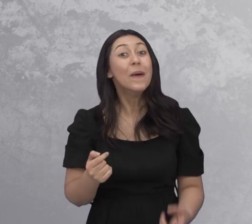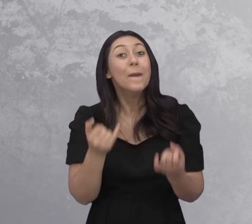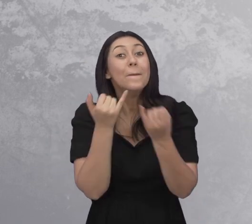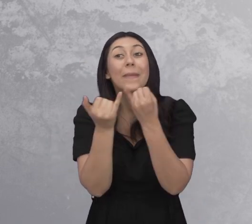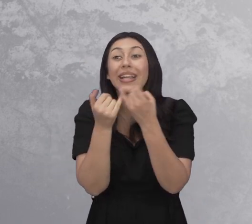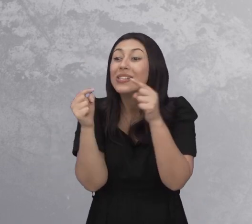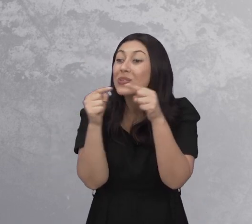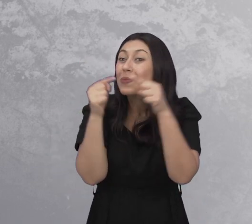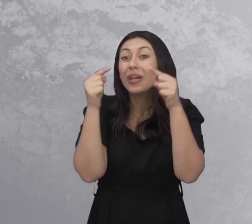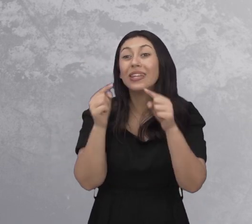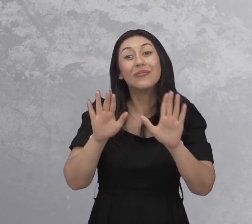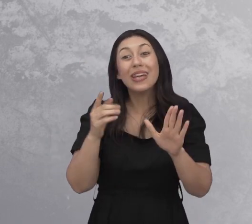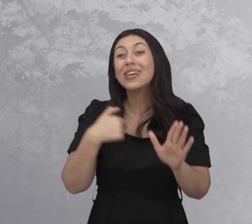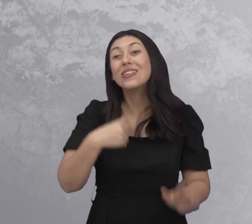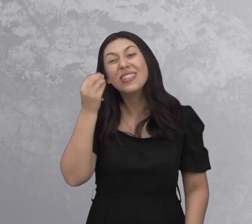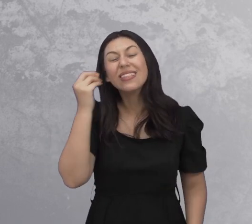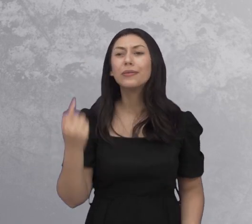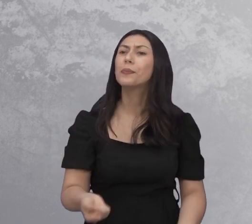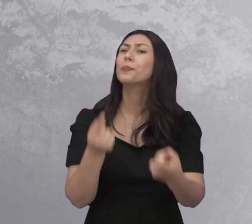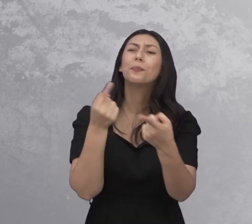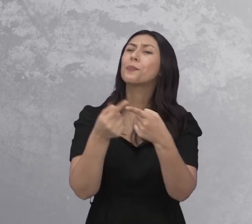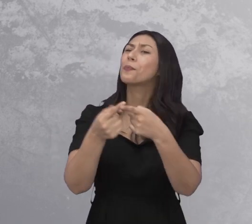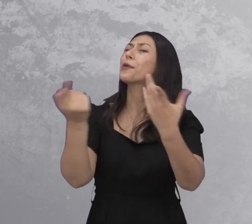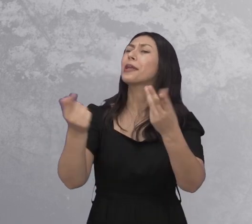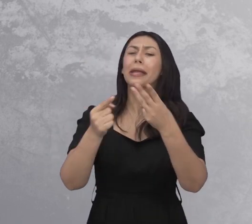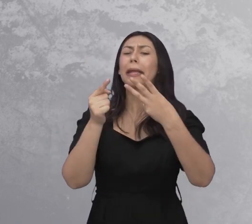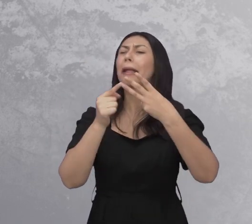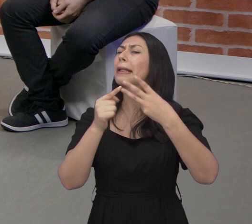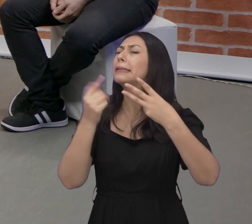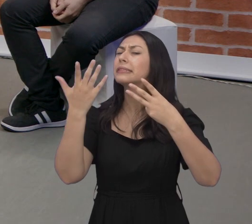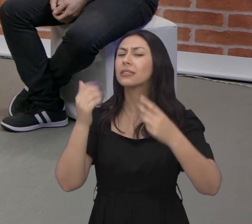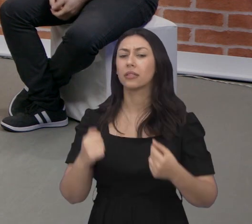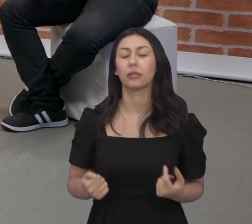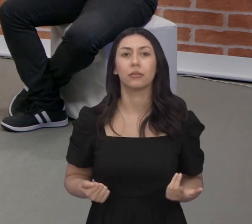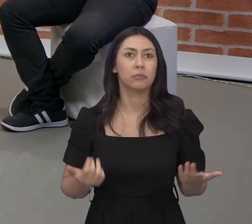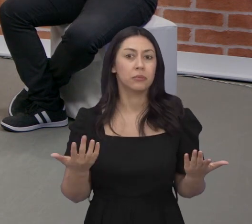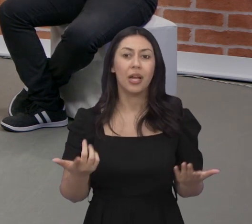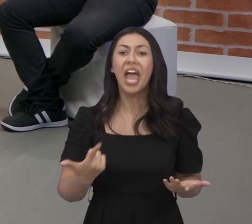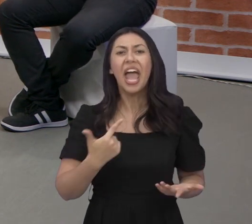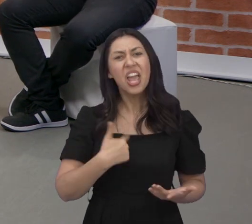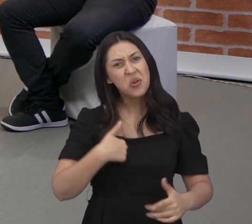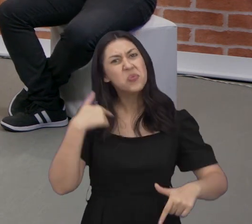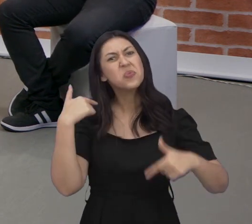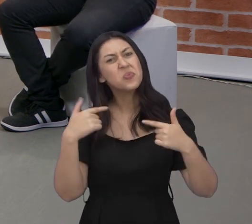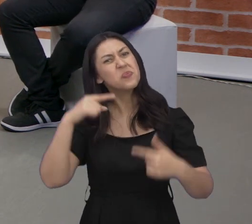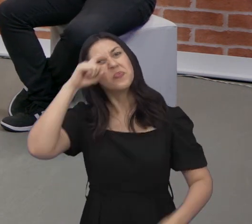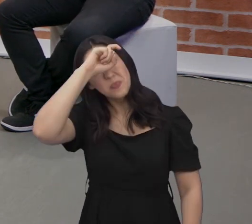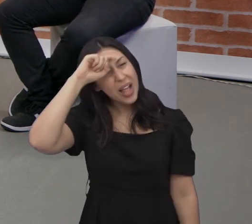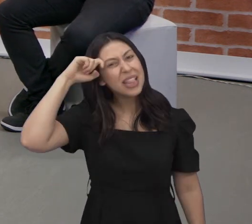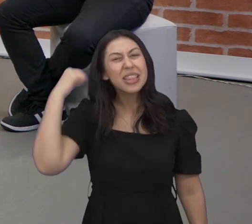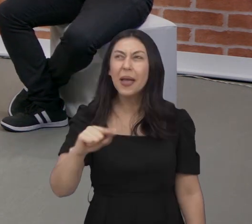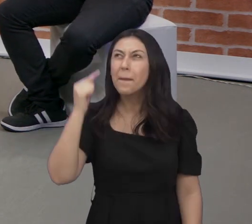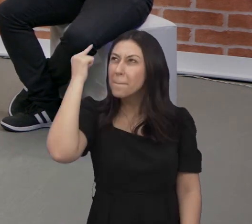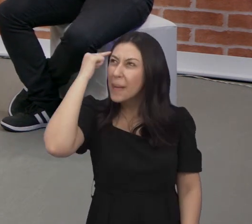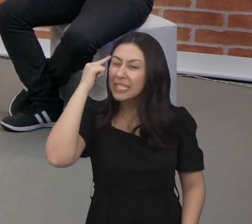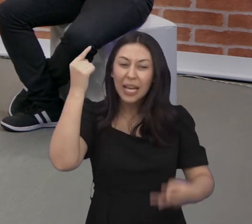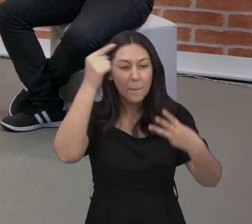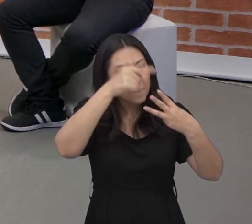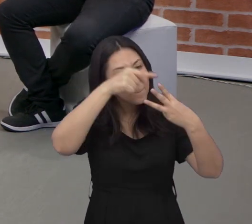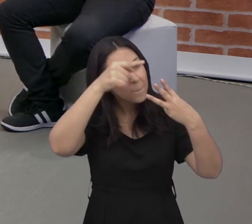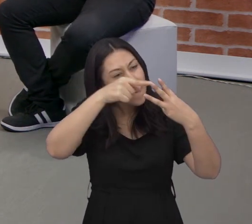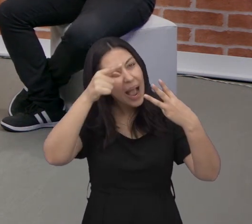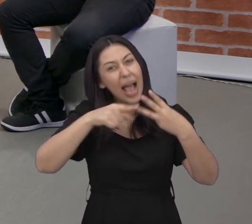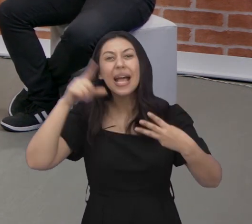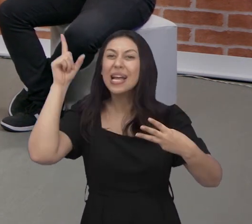combinado, mas foi chute. Por que você acha? Por que fez sentido pra você? Porque... Eu tive tanto trabalho, minha Por que gente, será em que ele pensar em outras associou, é? alternativas que